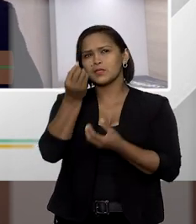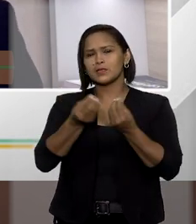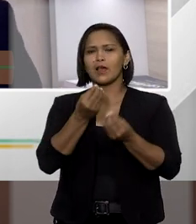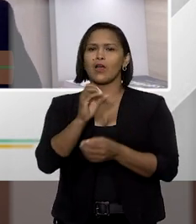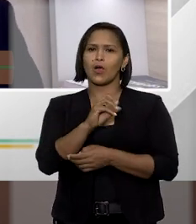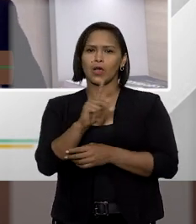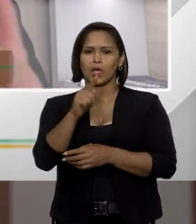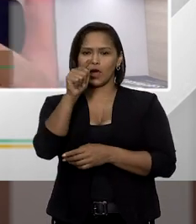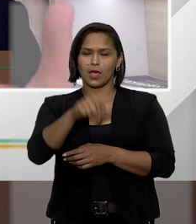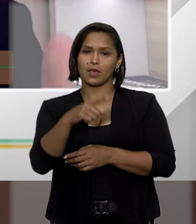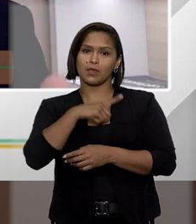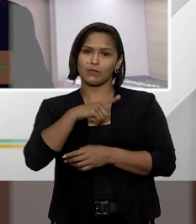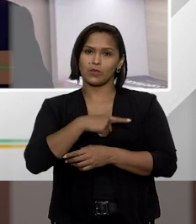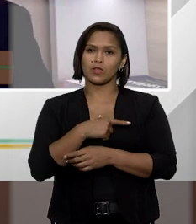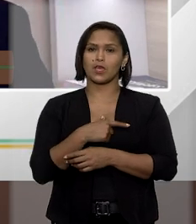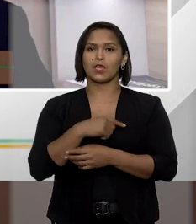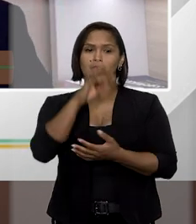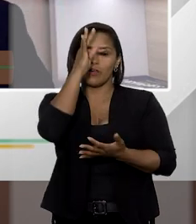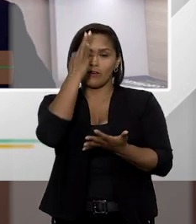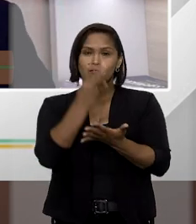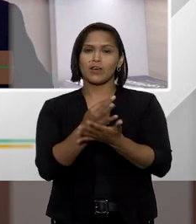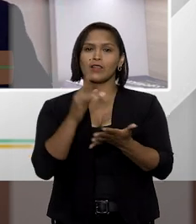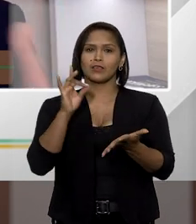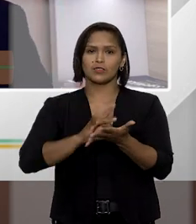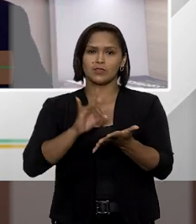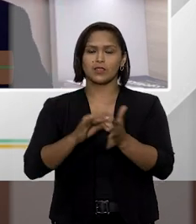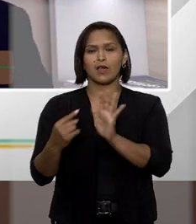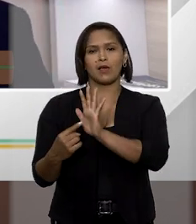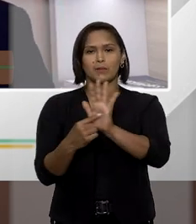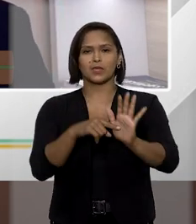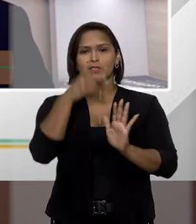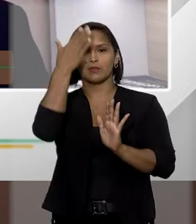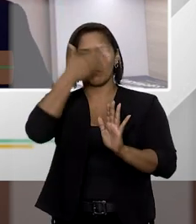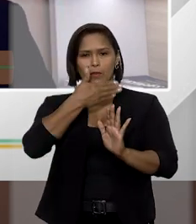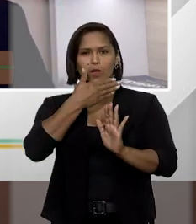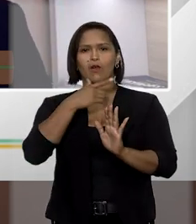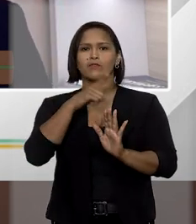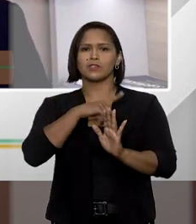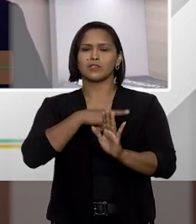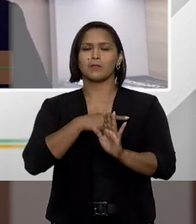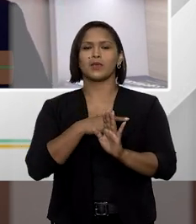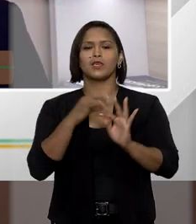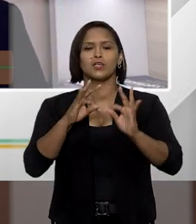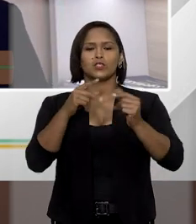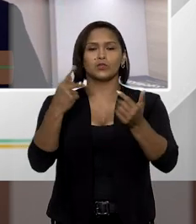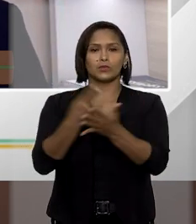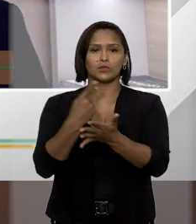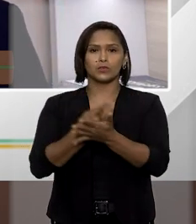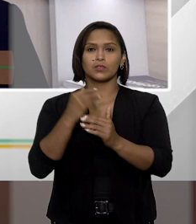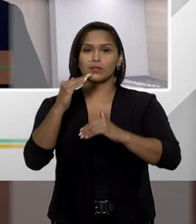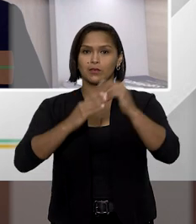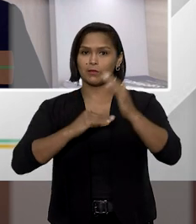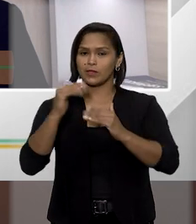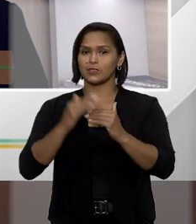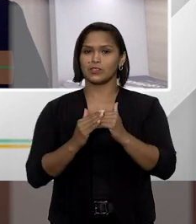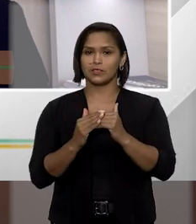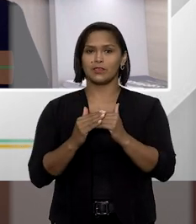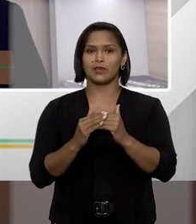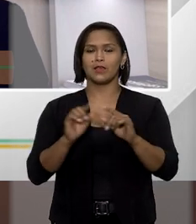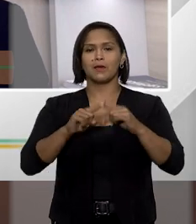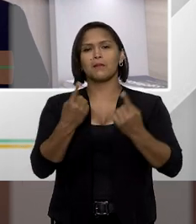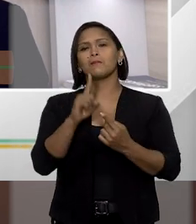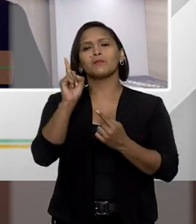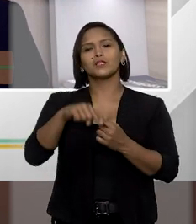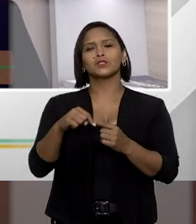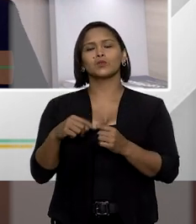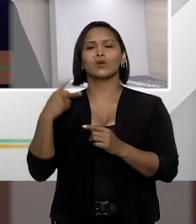pensava, ok, aqui eu vou ter que confessar o fato, vou ter que apresentar provas das eventuais ilegalidades que eu pratiquei,